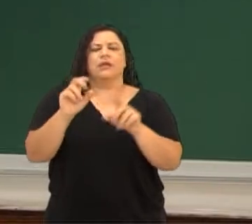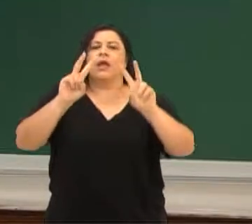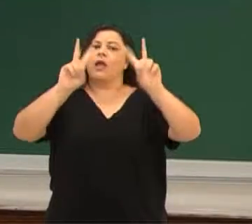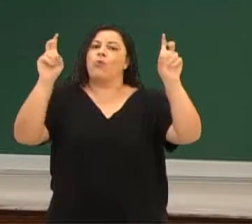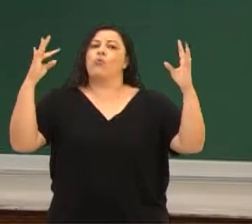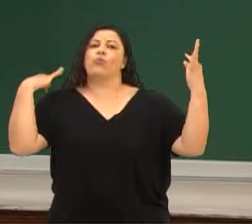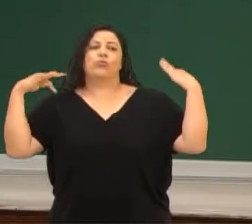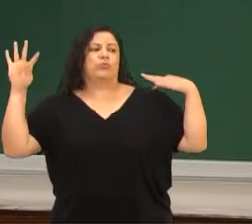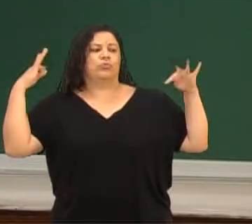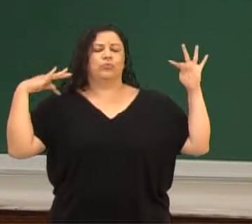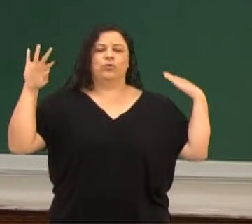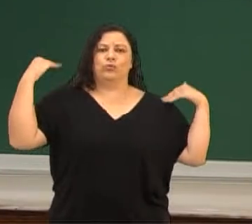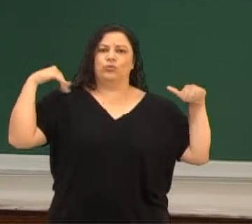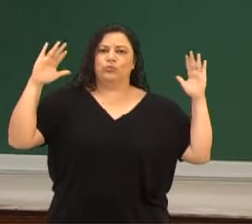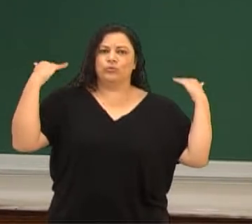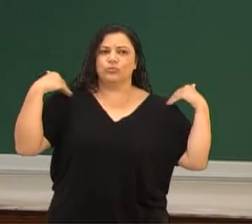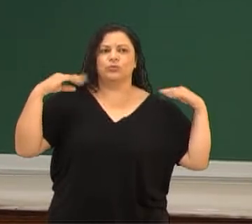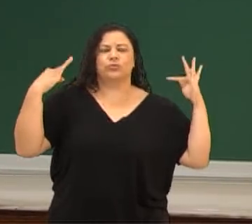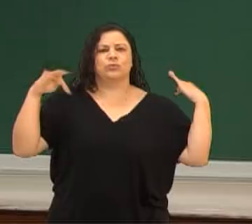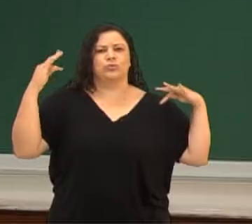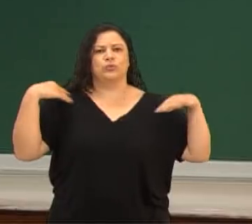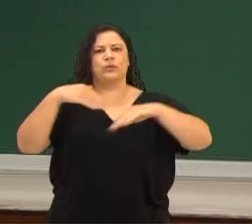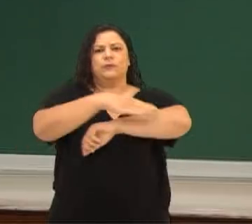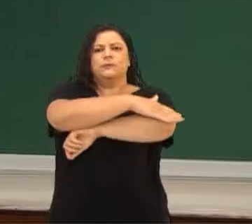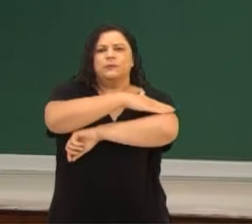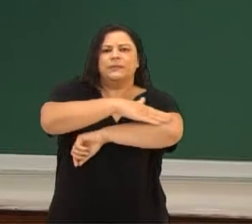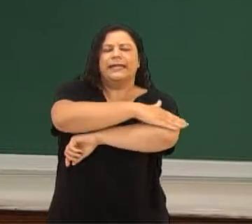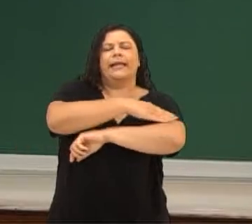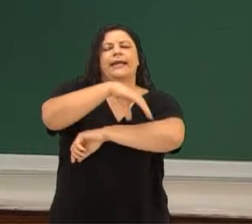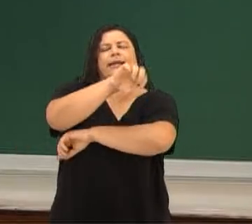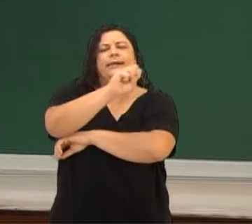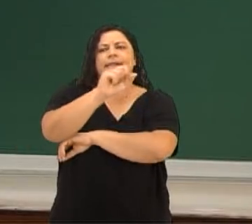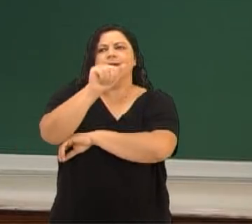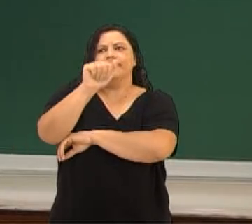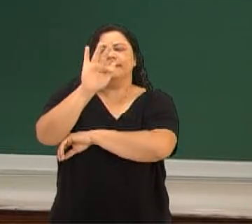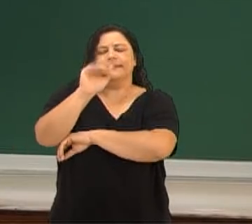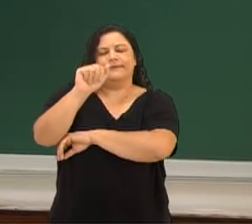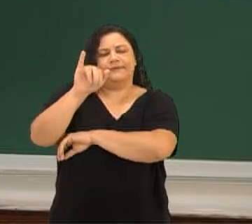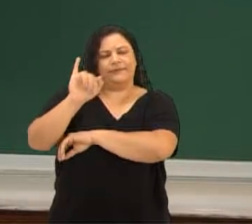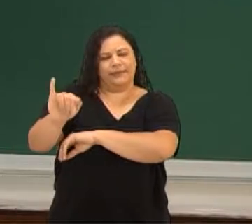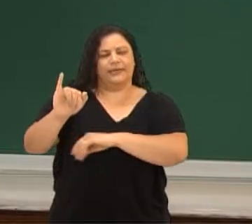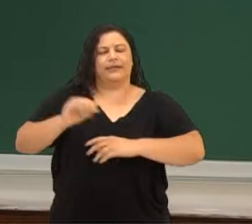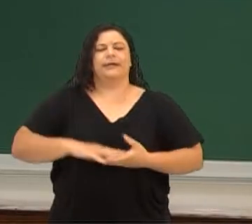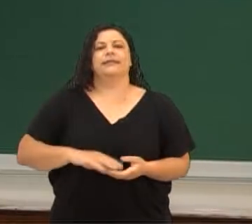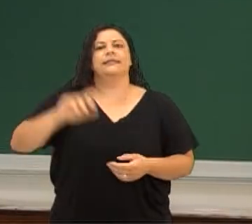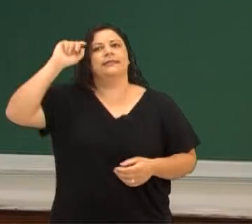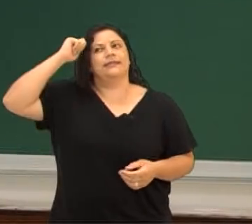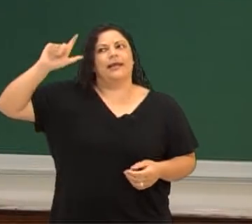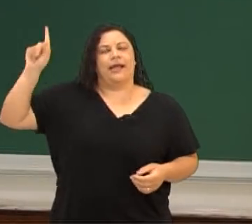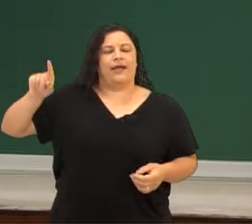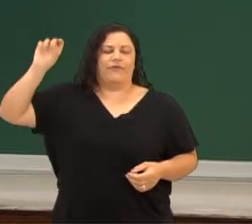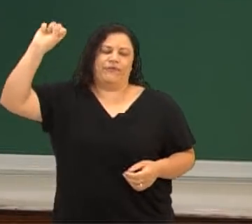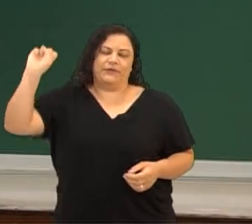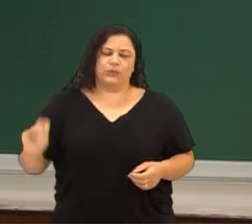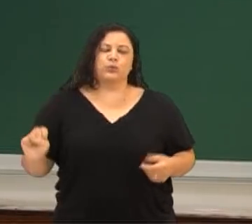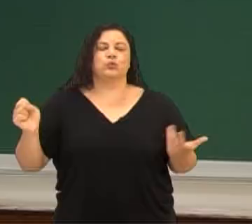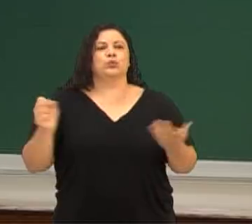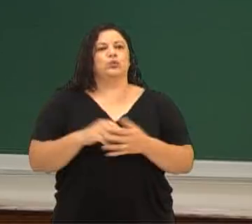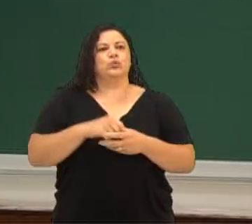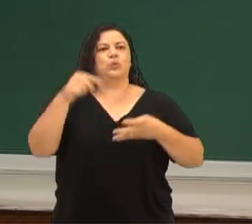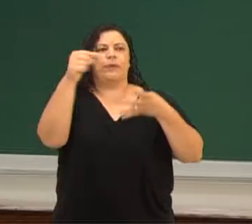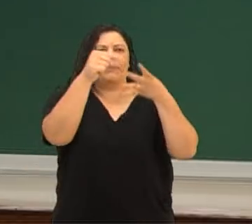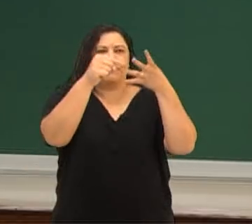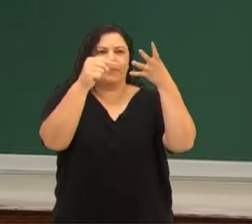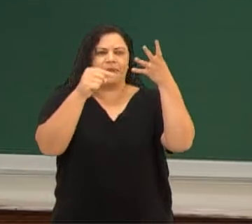turismo, né, com os parques nacionais, os safaris aí na África do Sul, né, Marrocos, Egito,